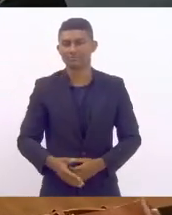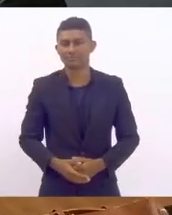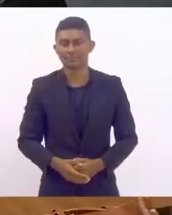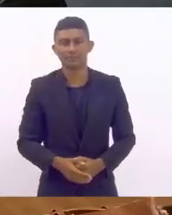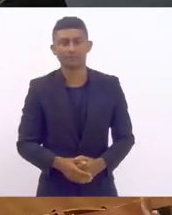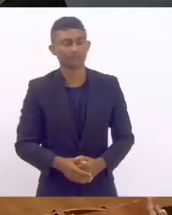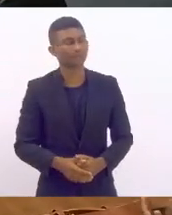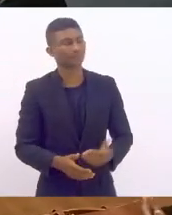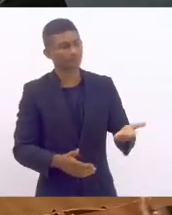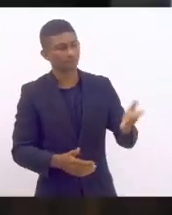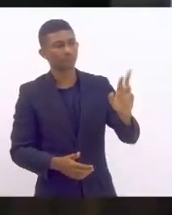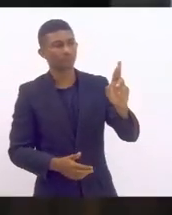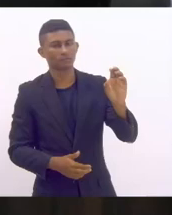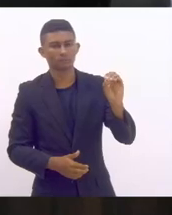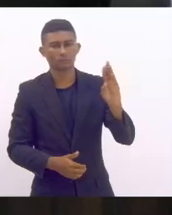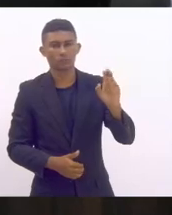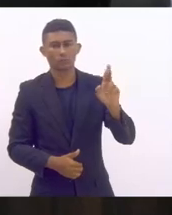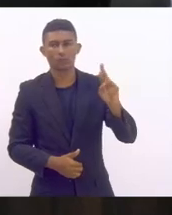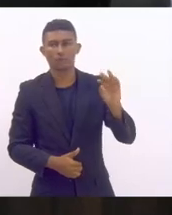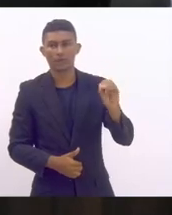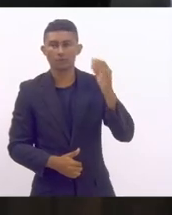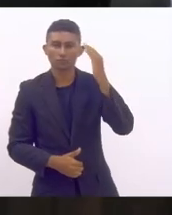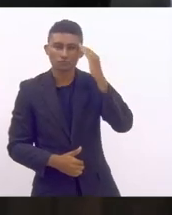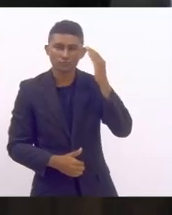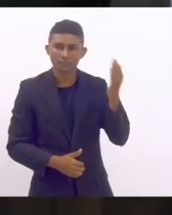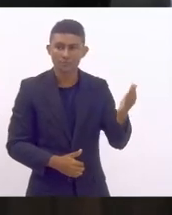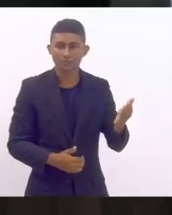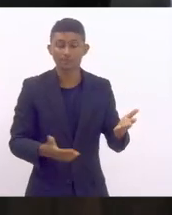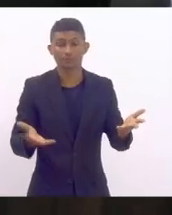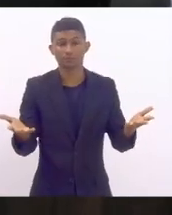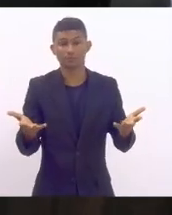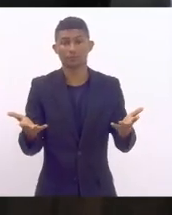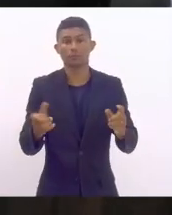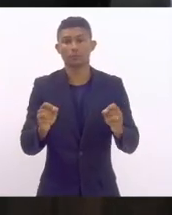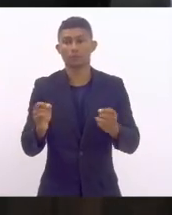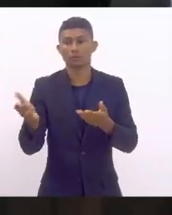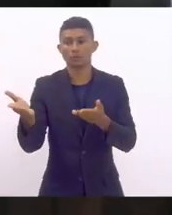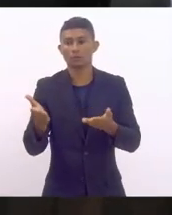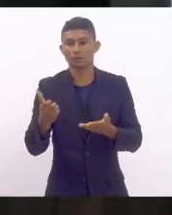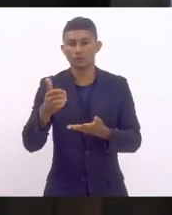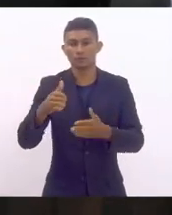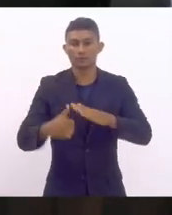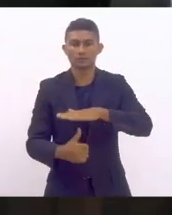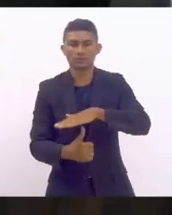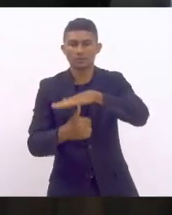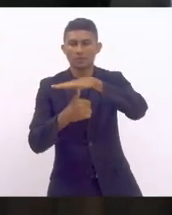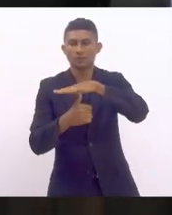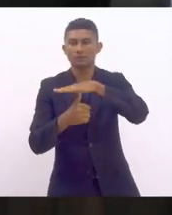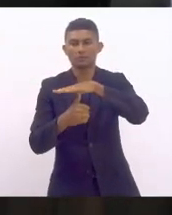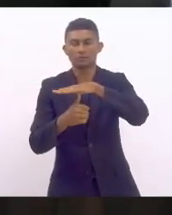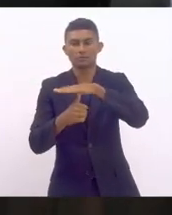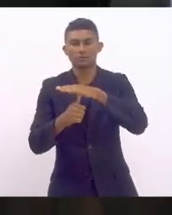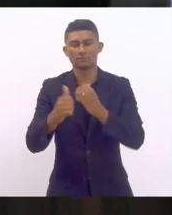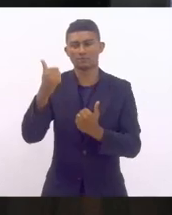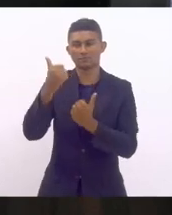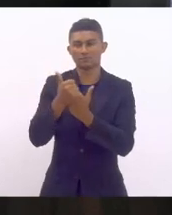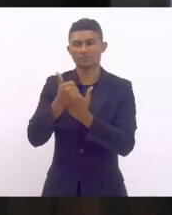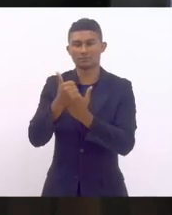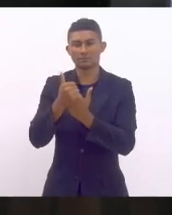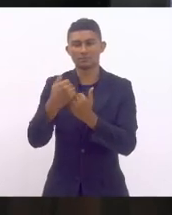e obrigado Roberto convida agora o vice-reitor da Unirio Benedito deodalto